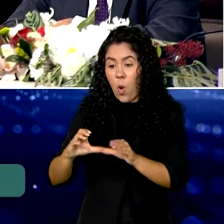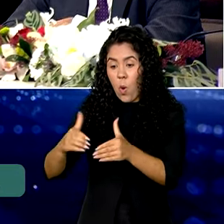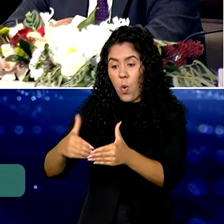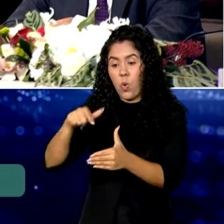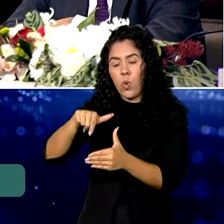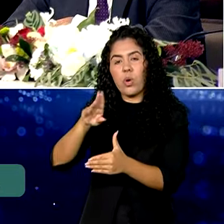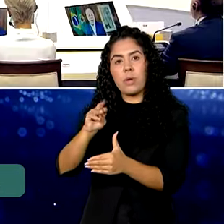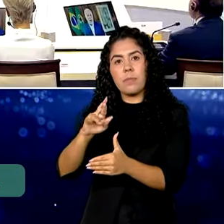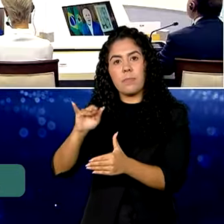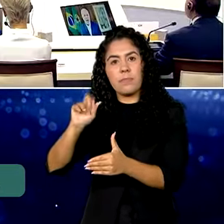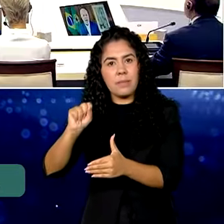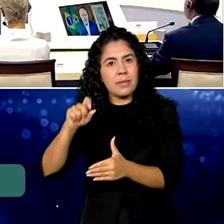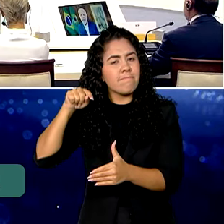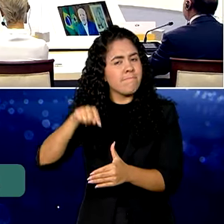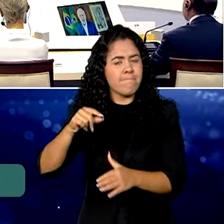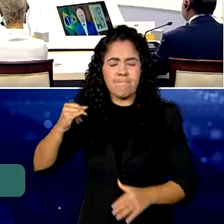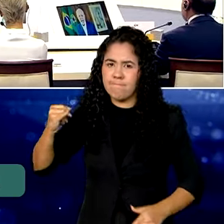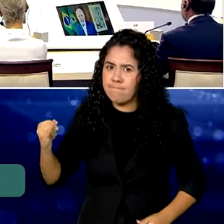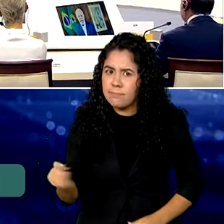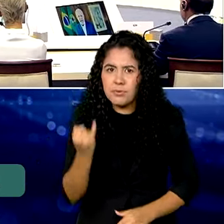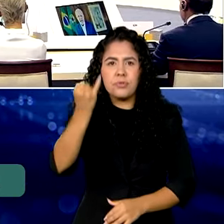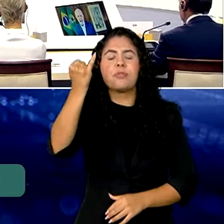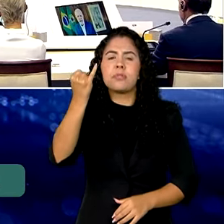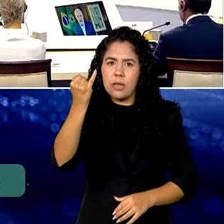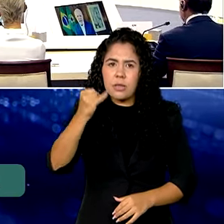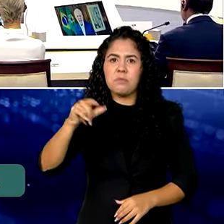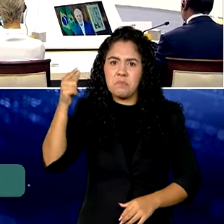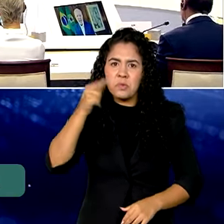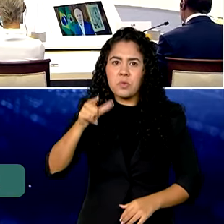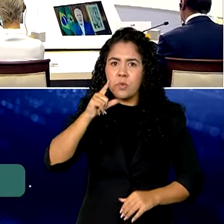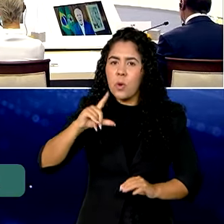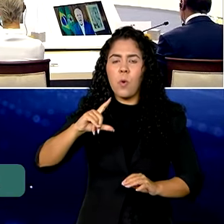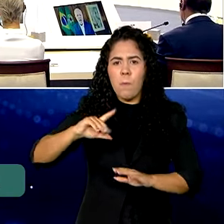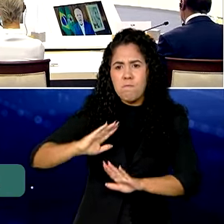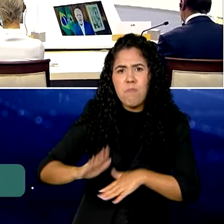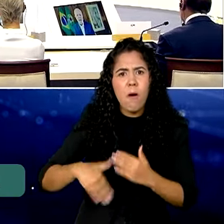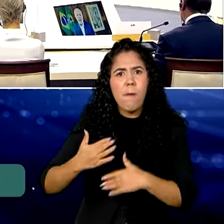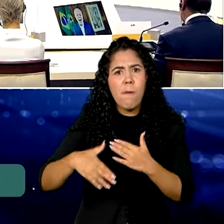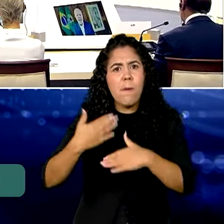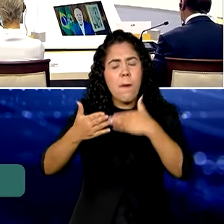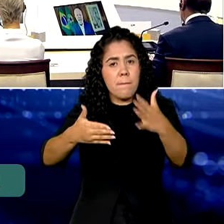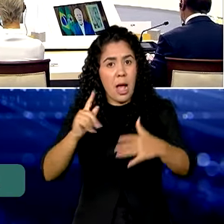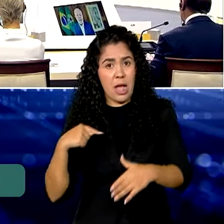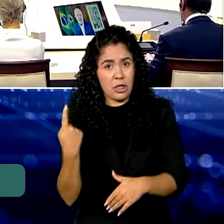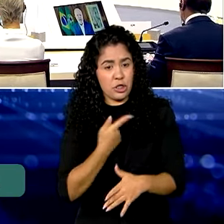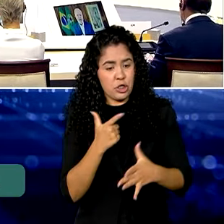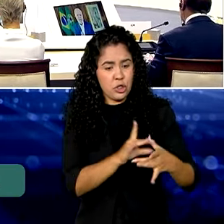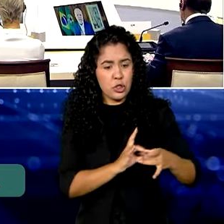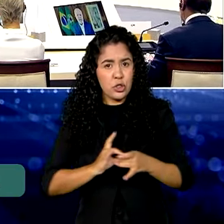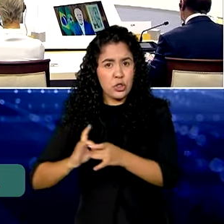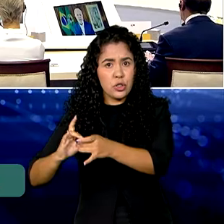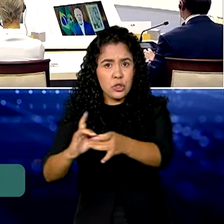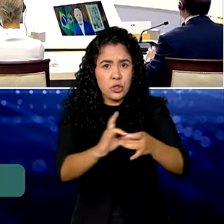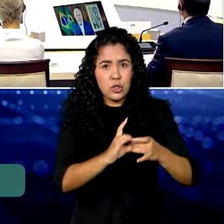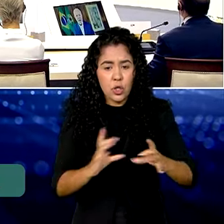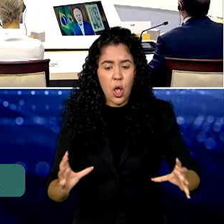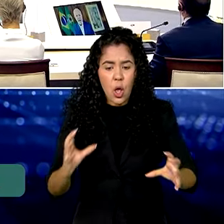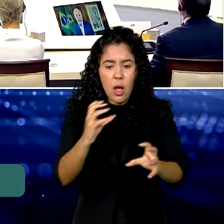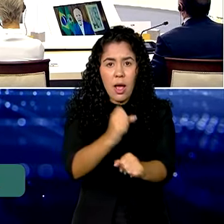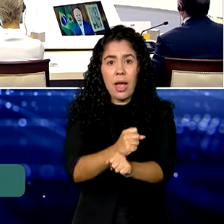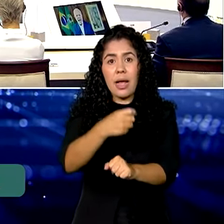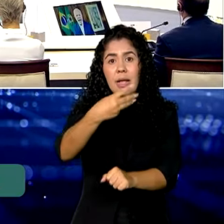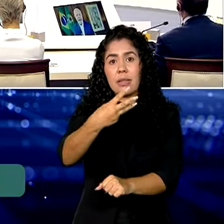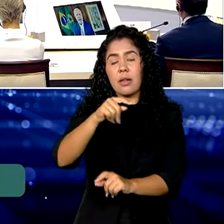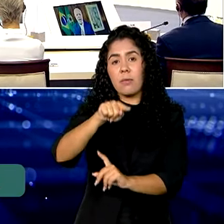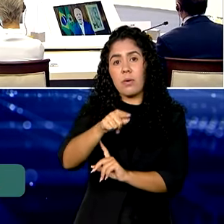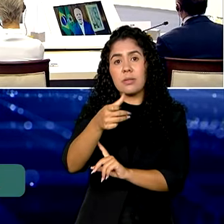crescimento econômico Mundial nas últimas décadas Juntos somos mais de 3.6 bilhões de pessoas que